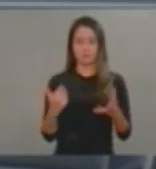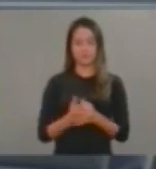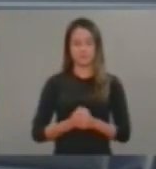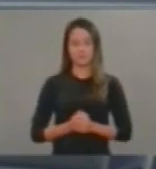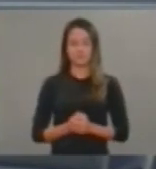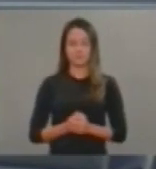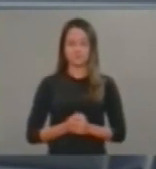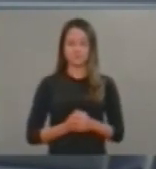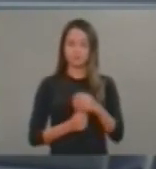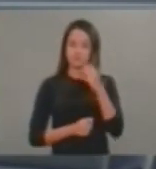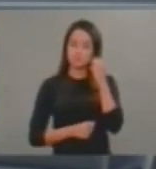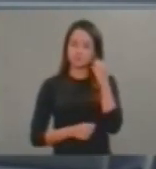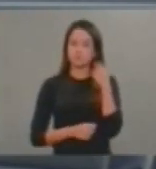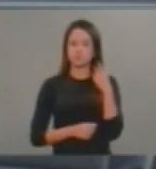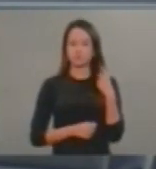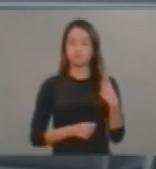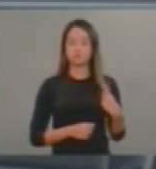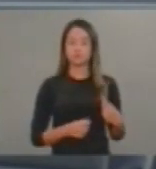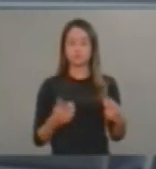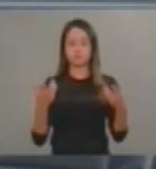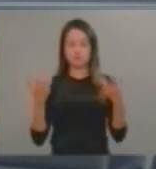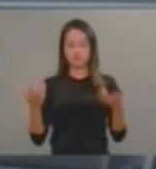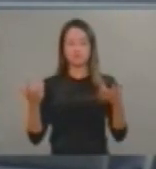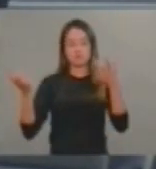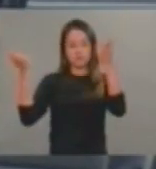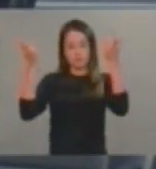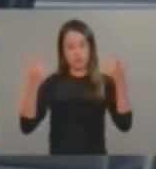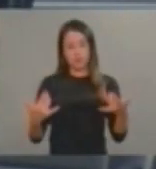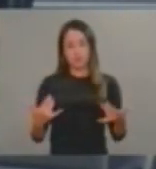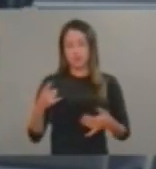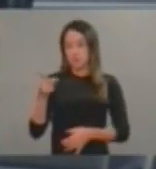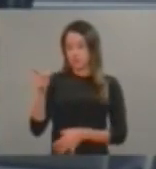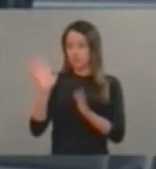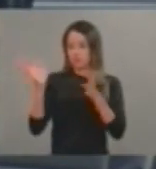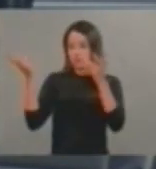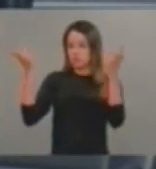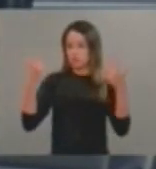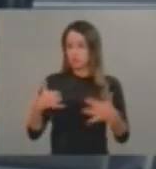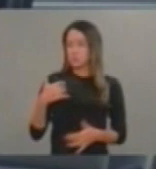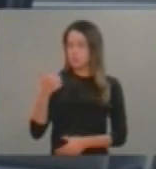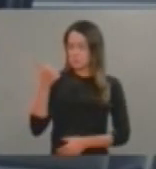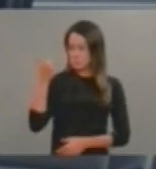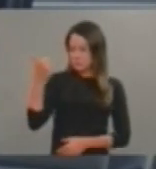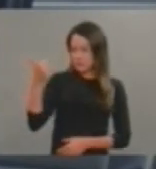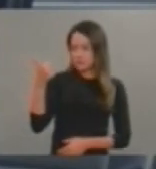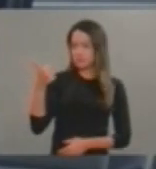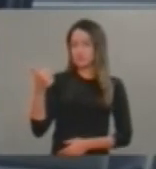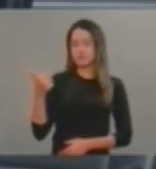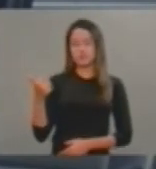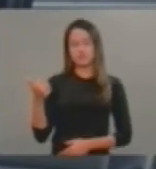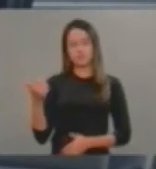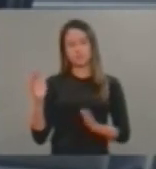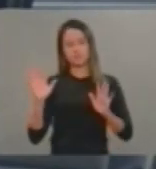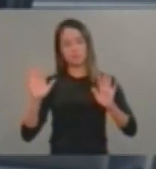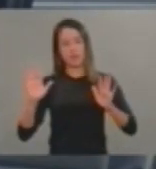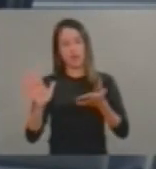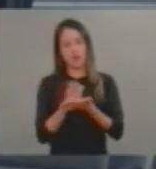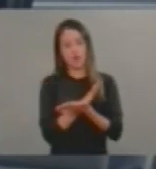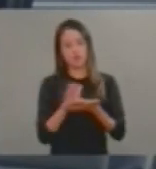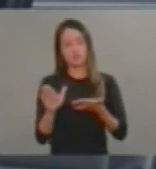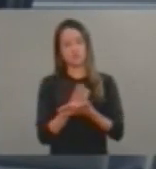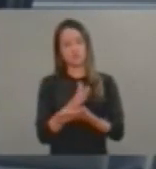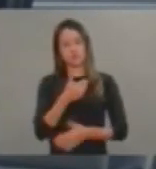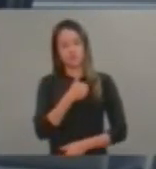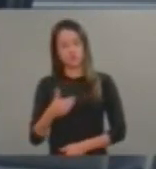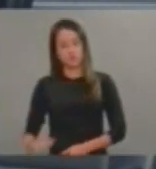Deputado, eu queria aqui destacar, Vossa Excelência já colocou com muita propriedade, mas eu queria destacar algumas ações que o governo do estado,